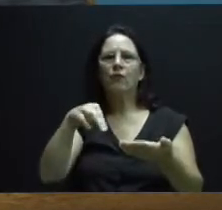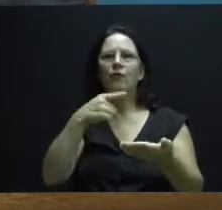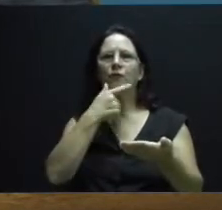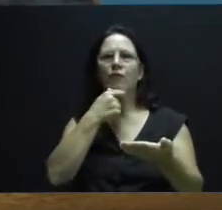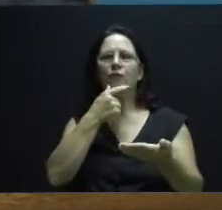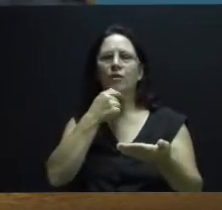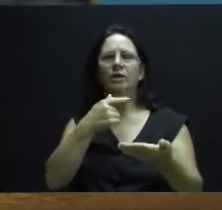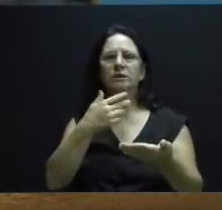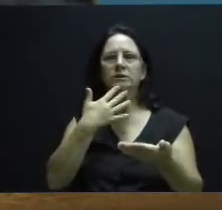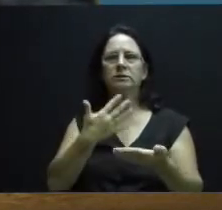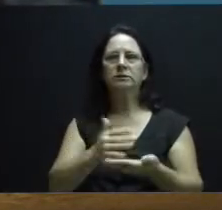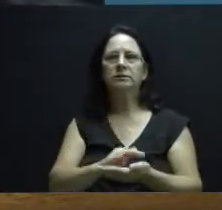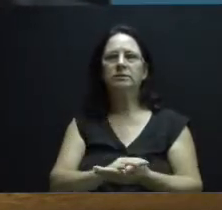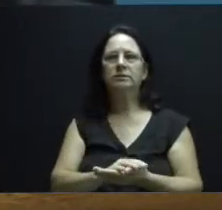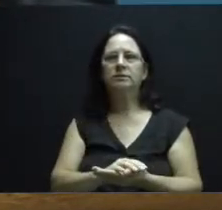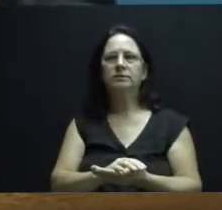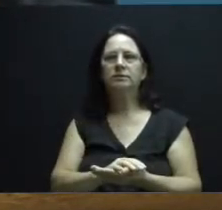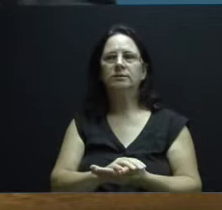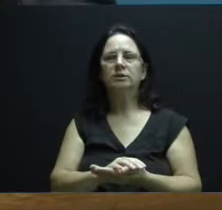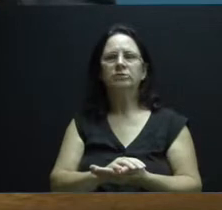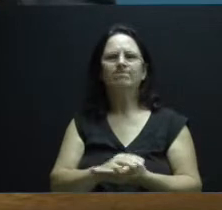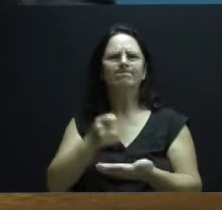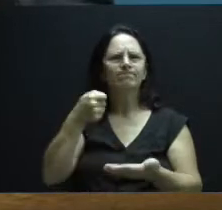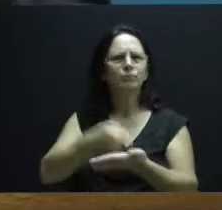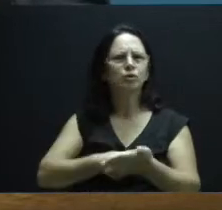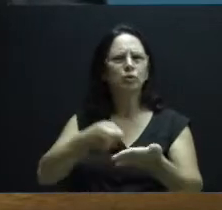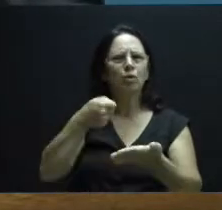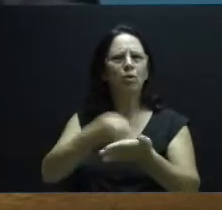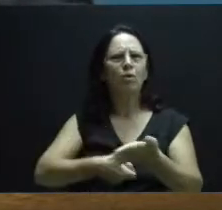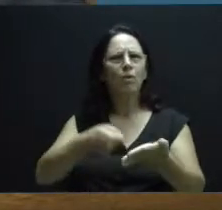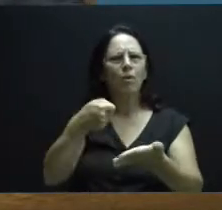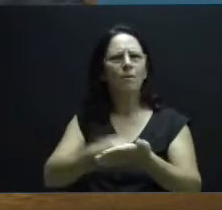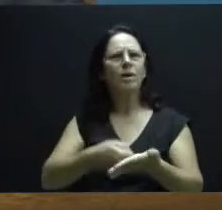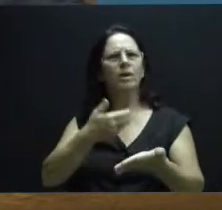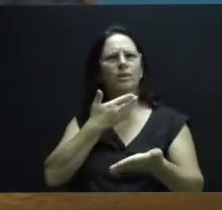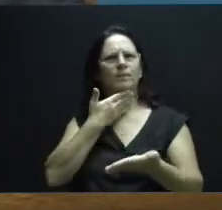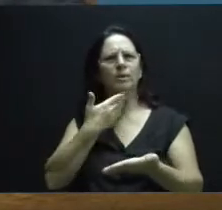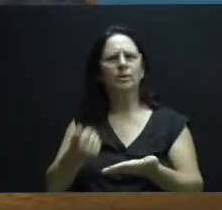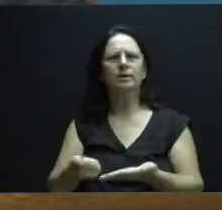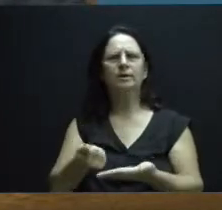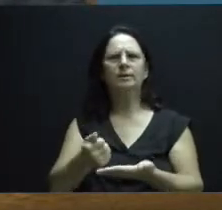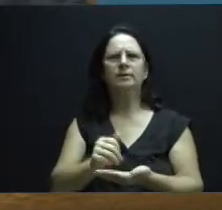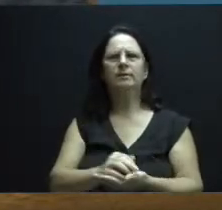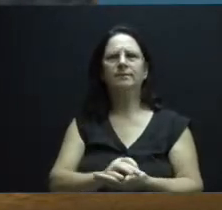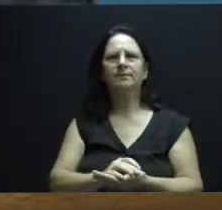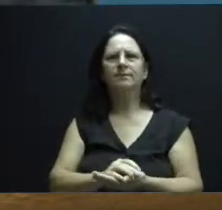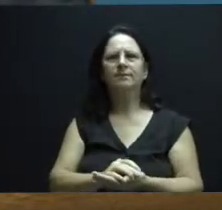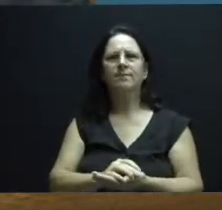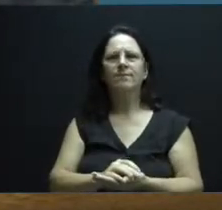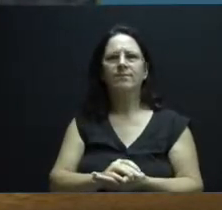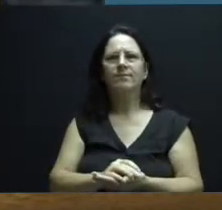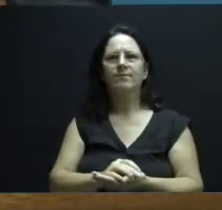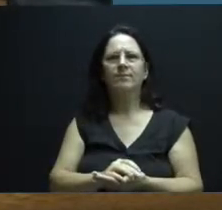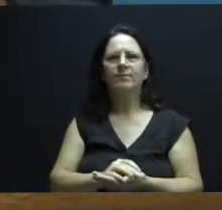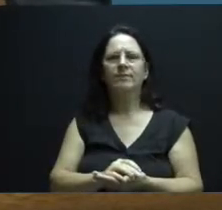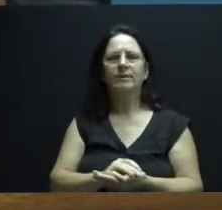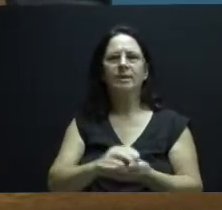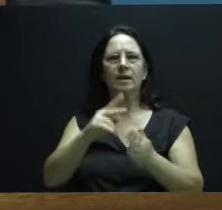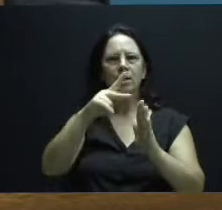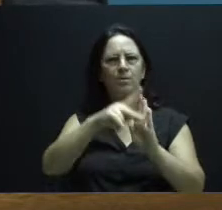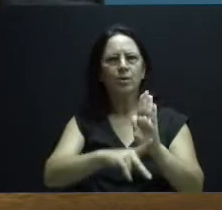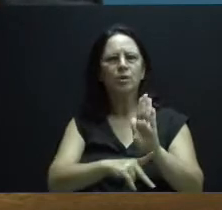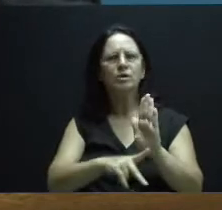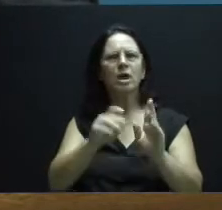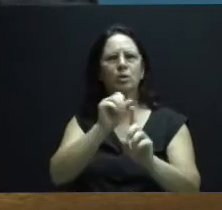enjoado de cobrá-lo de melhorias referente a projetos sociais